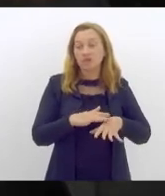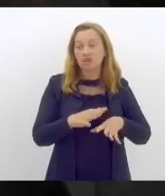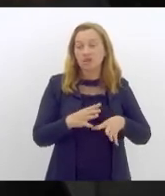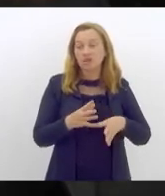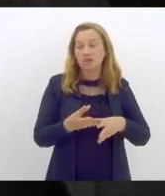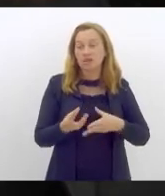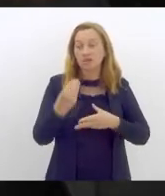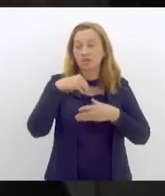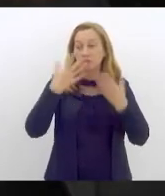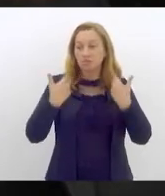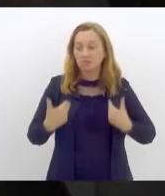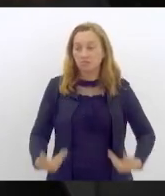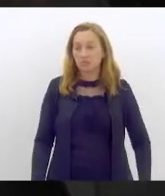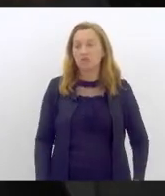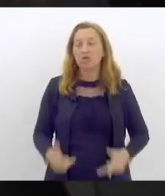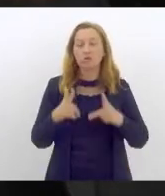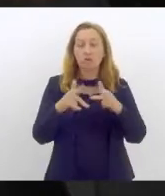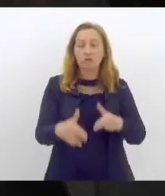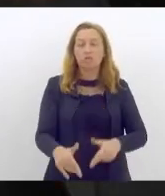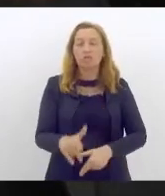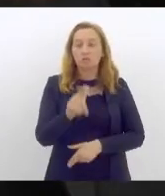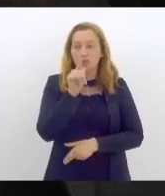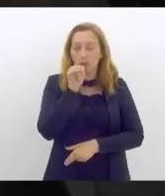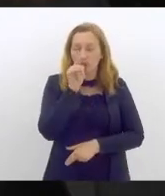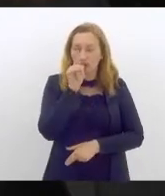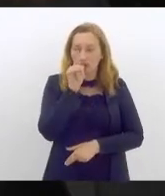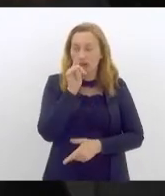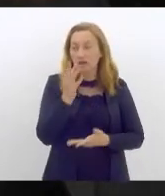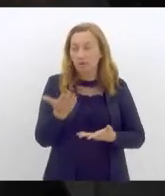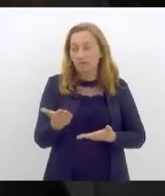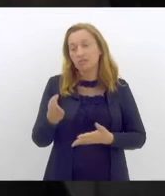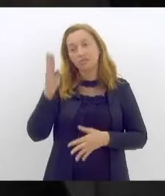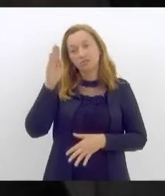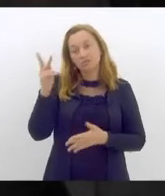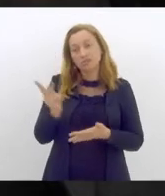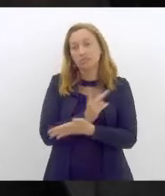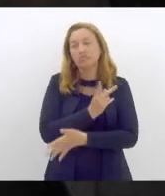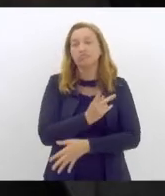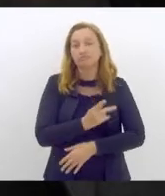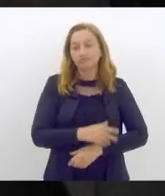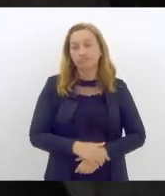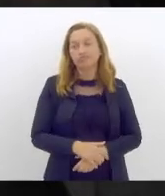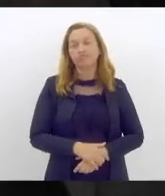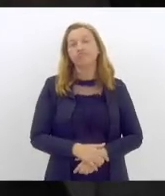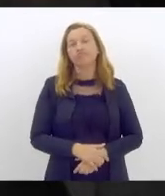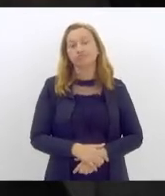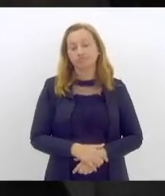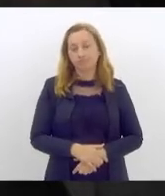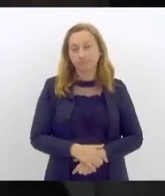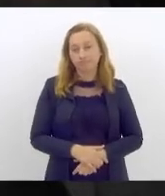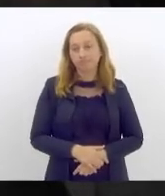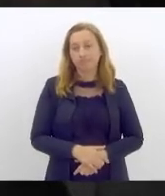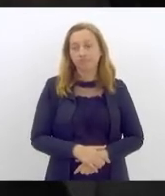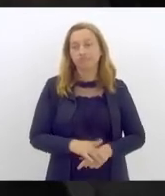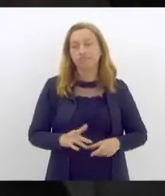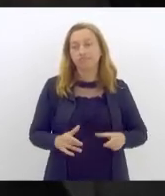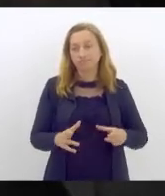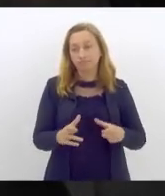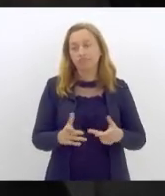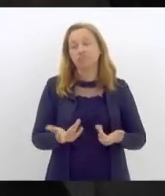relação ao homem o mesmo acontece principalmente com câncer de próstata